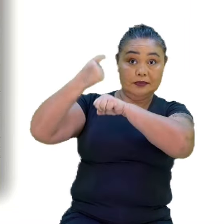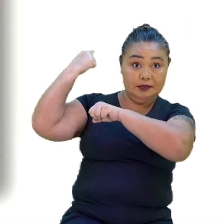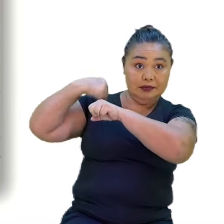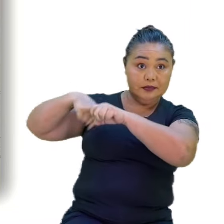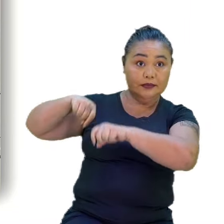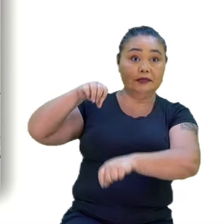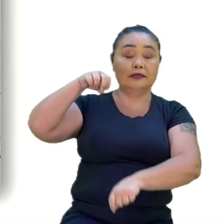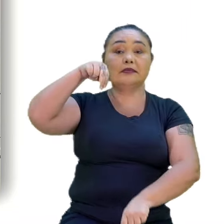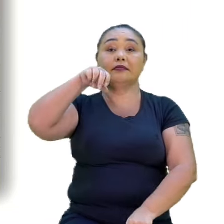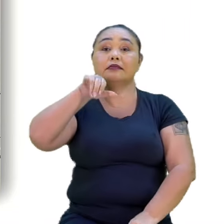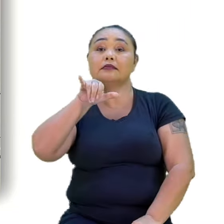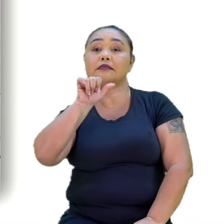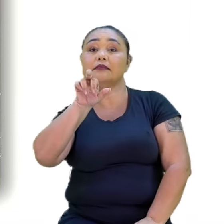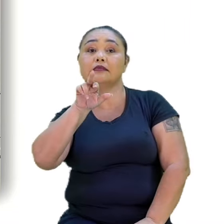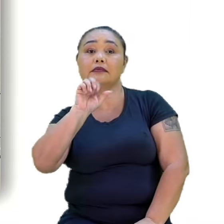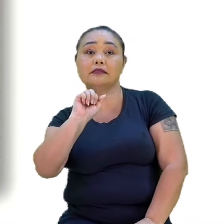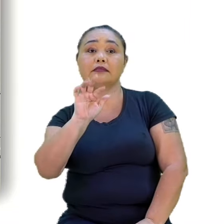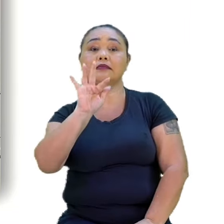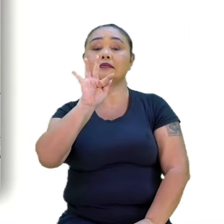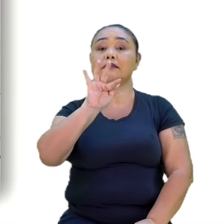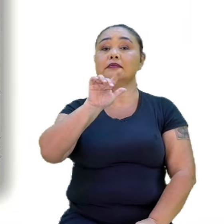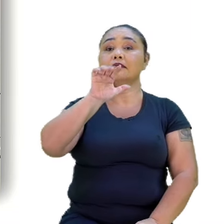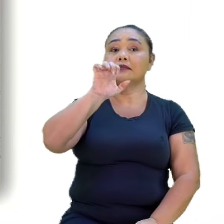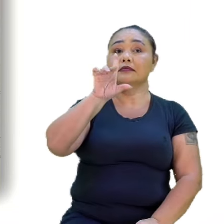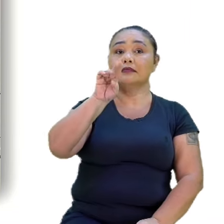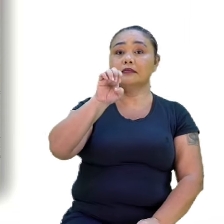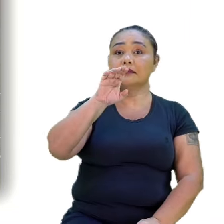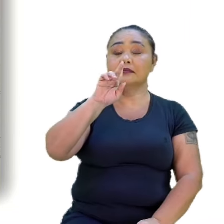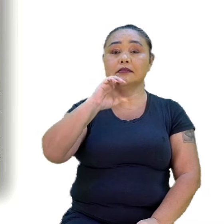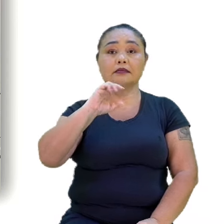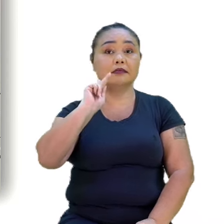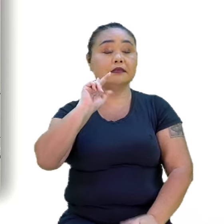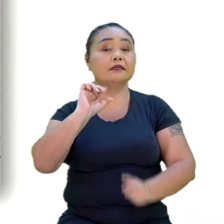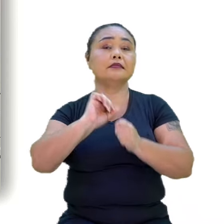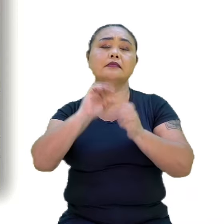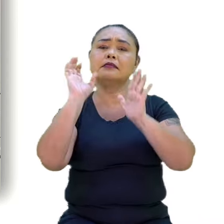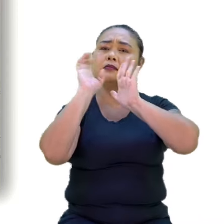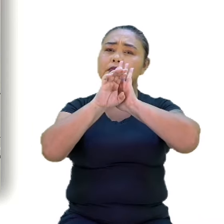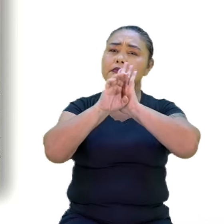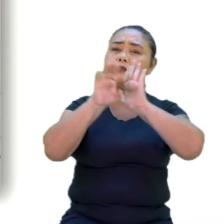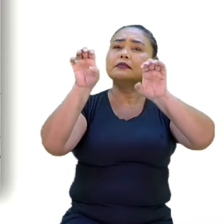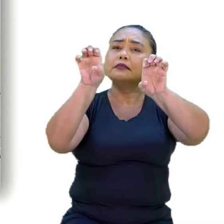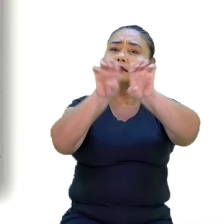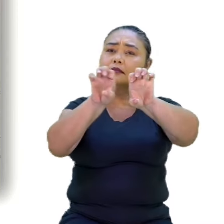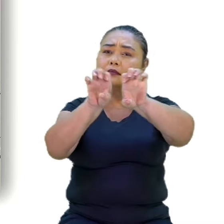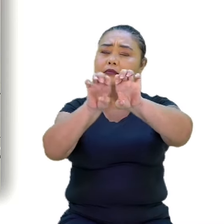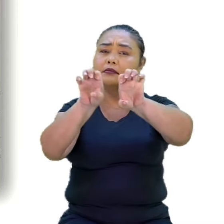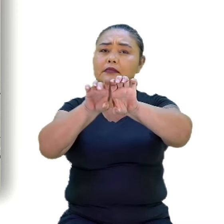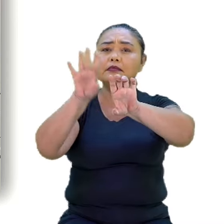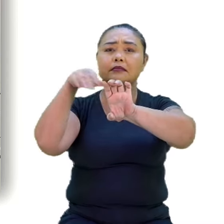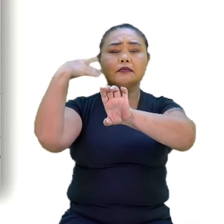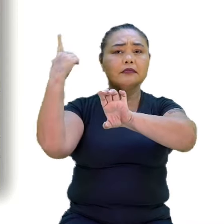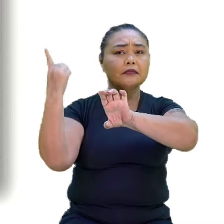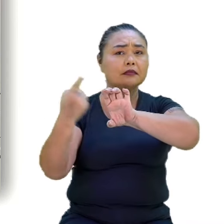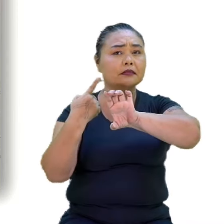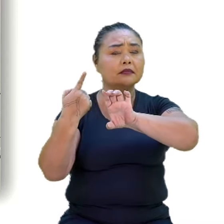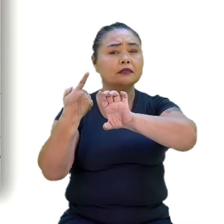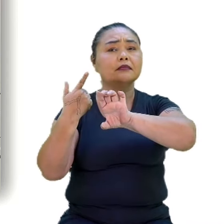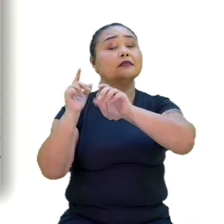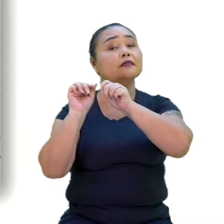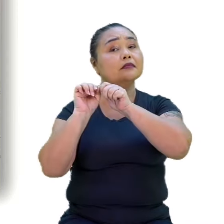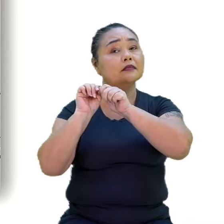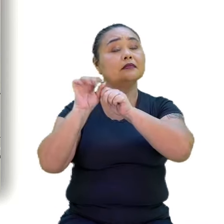fbc ou seja ela trouxe pra gente aí conceitos equações e tudo mais né sobre as nossas queridinhas